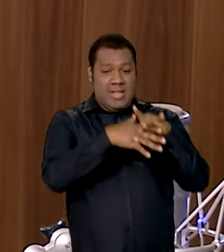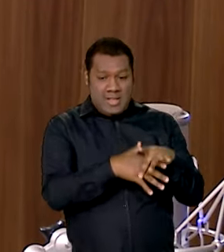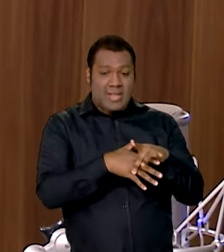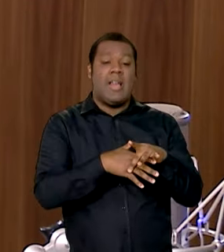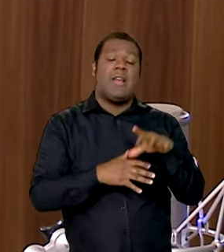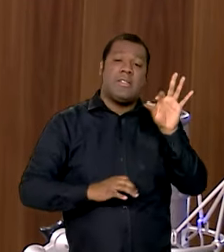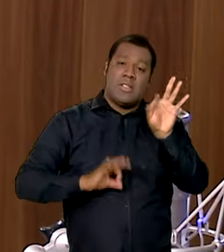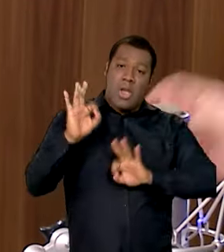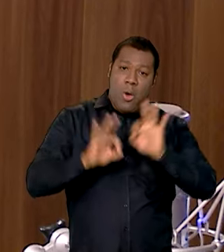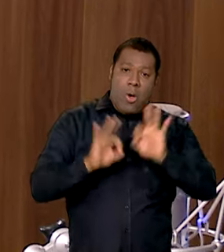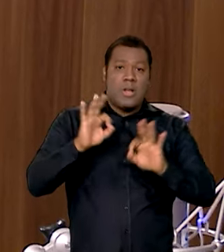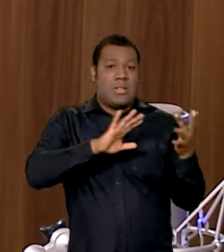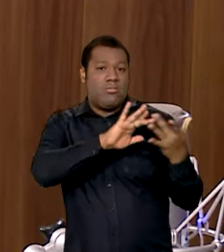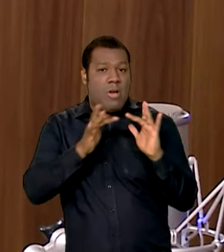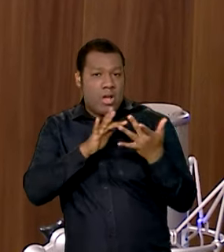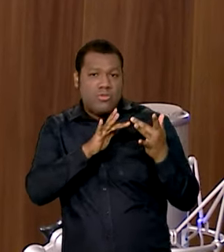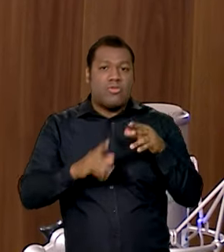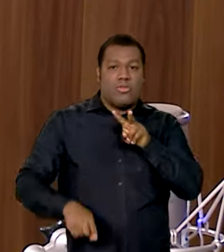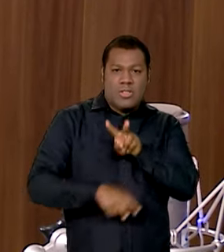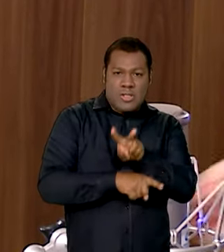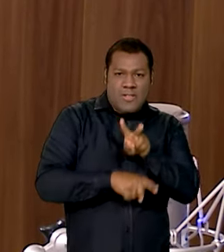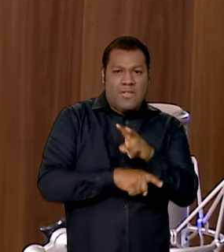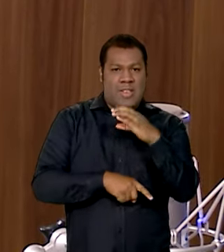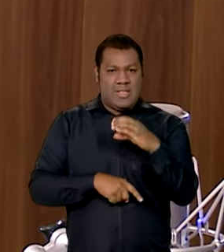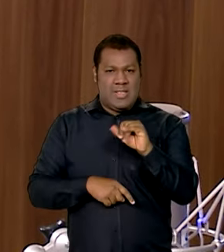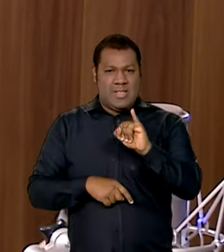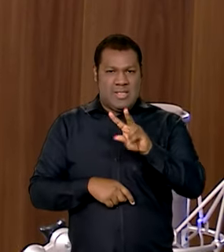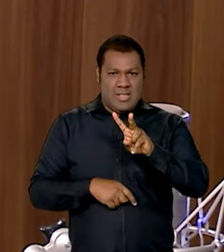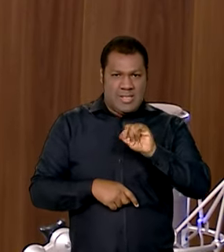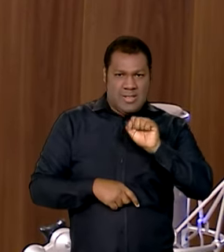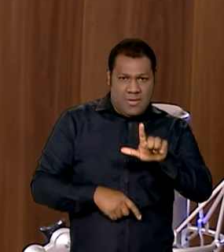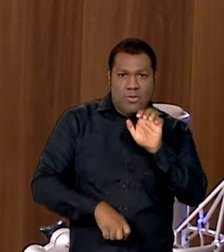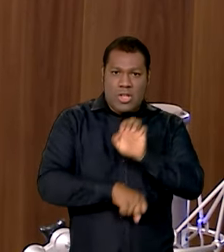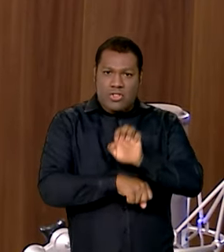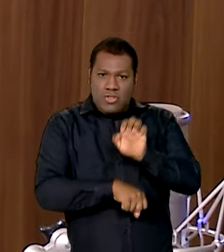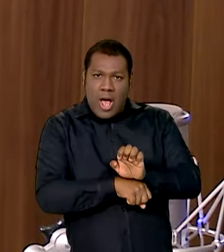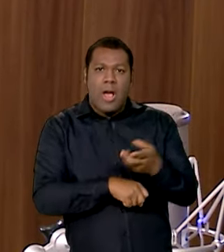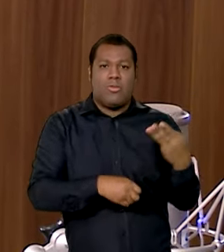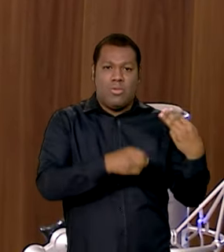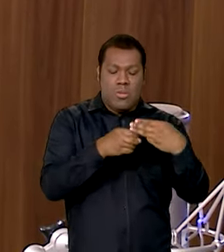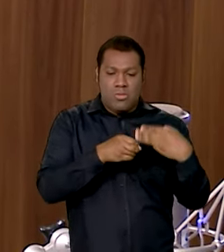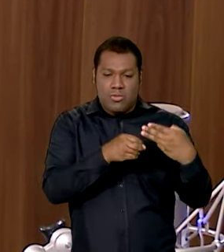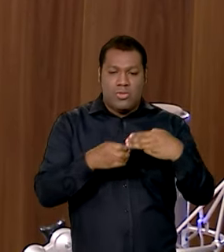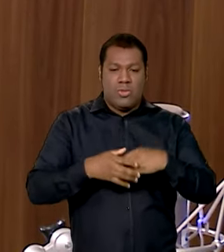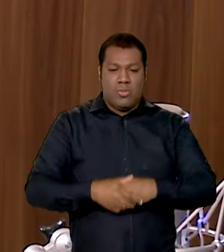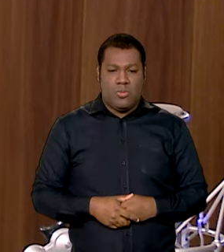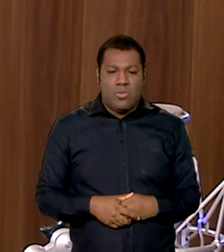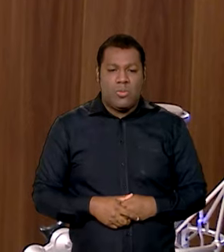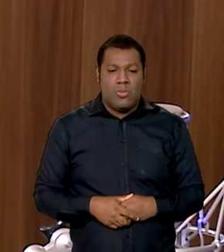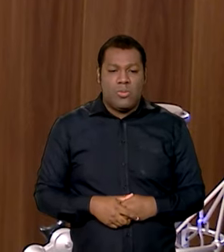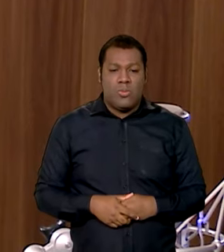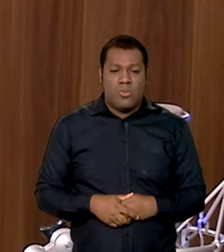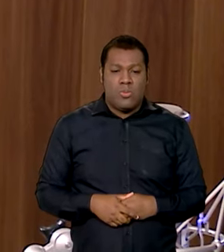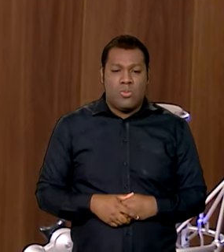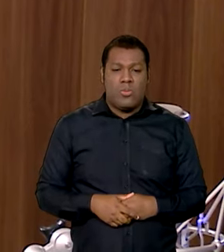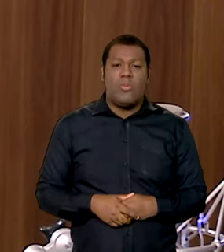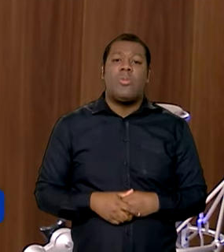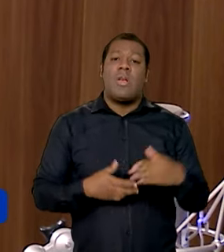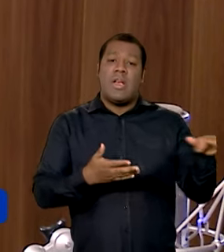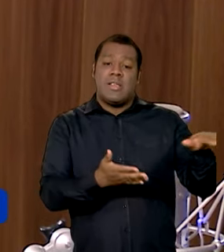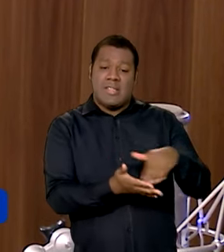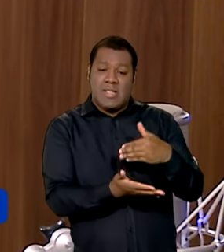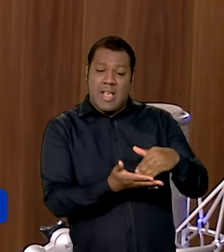eh de Defesa Civil e municipais coordenado pela nossa secretaria eh de proteção e Defesa